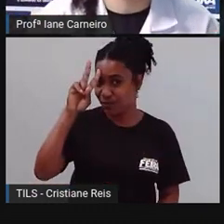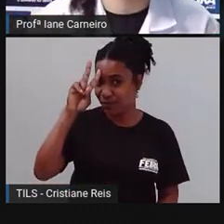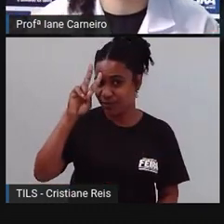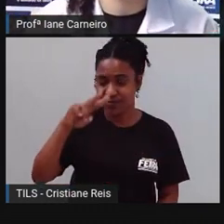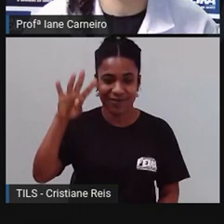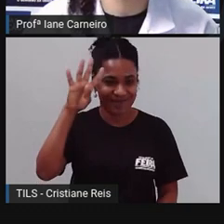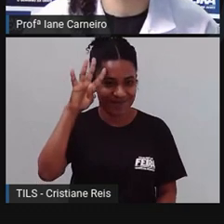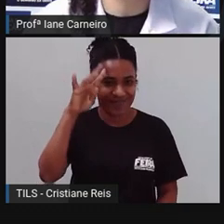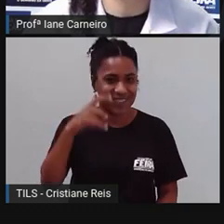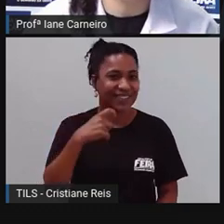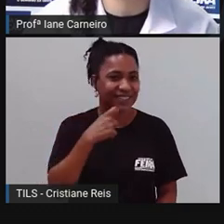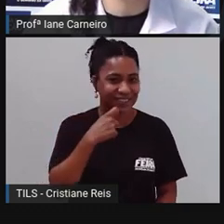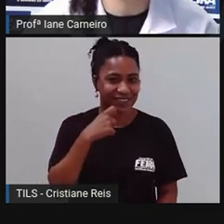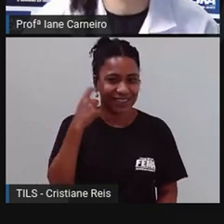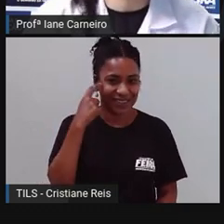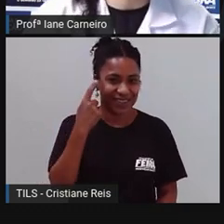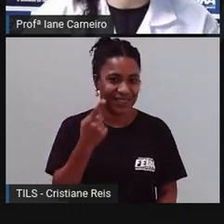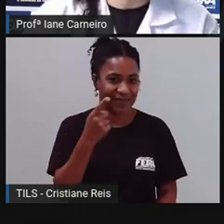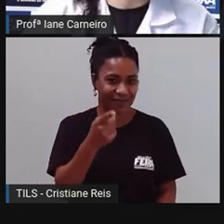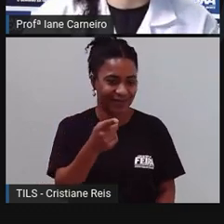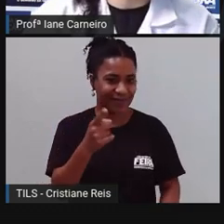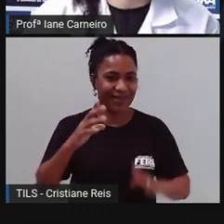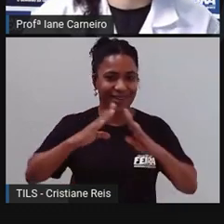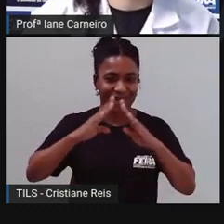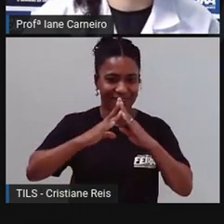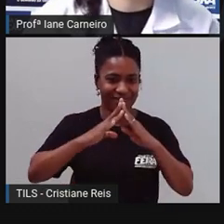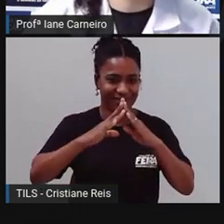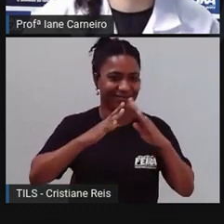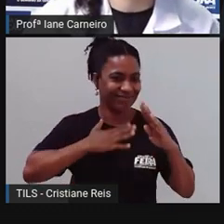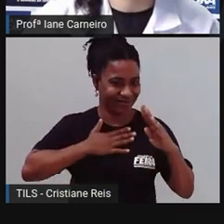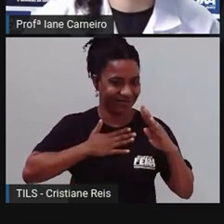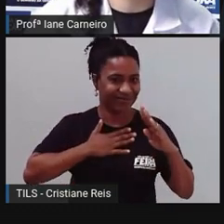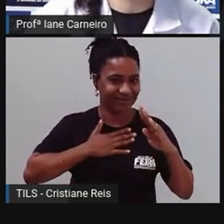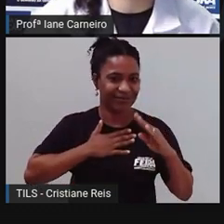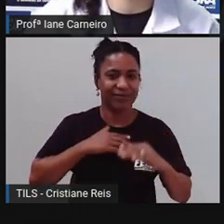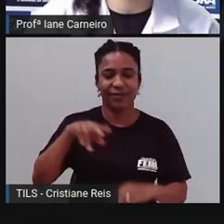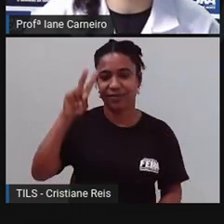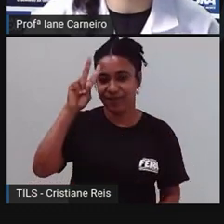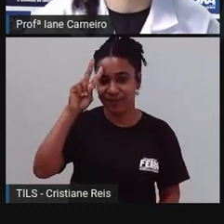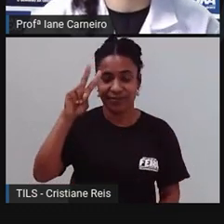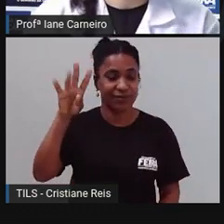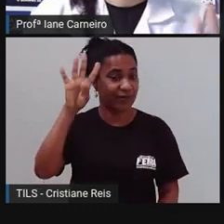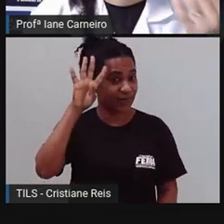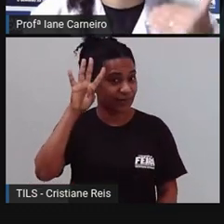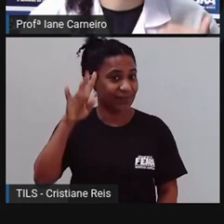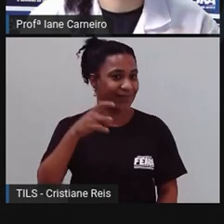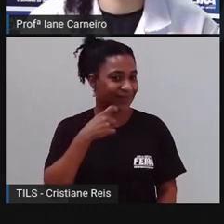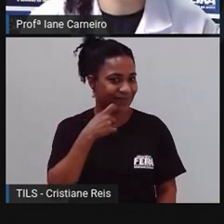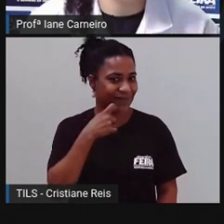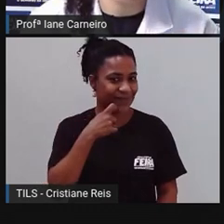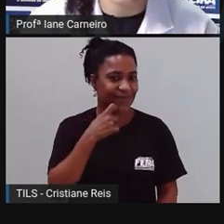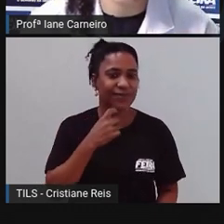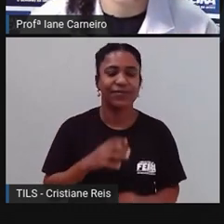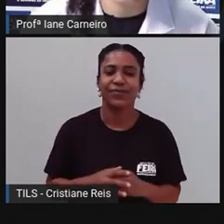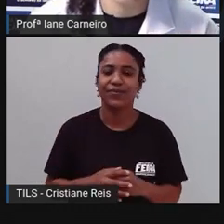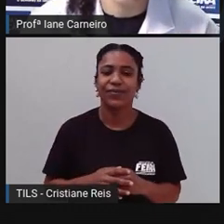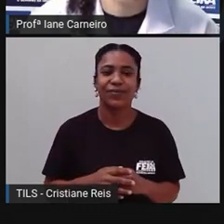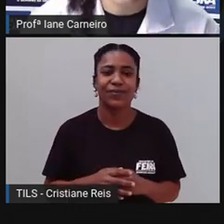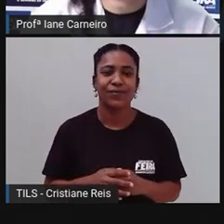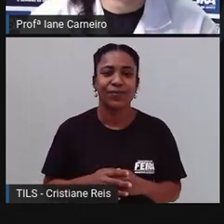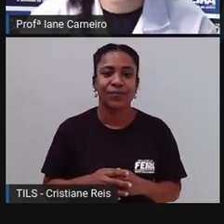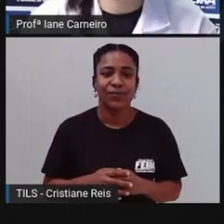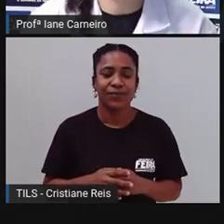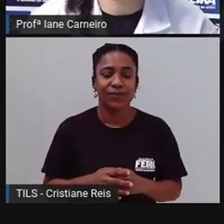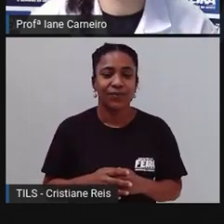sexta. Foi aos dias que passam a coleta na minha rua. Segunda, quarta e sexta. Então, a Pró vai colocar aqui, ó,